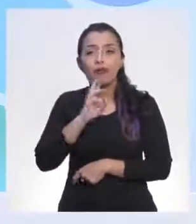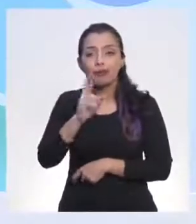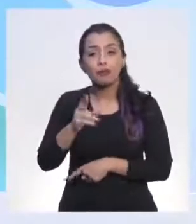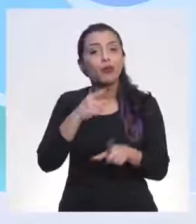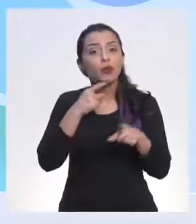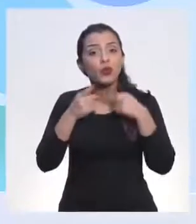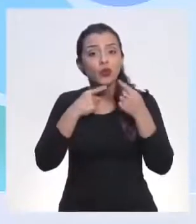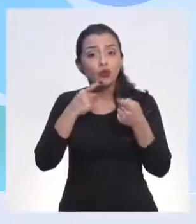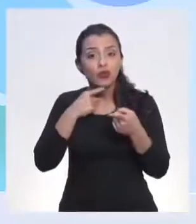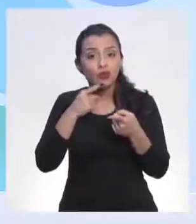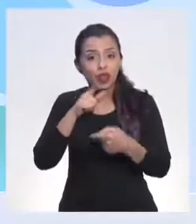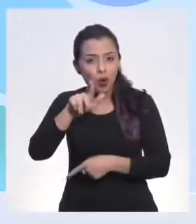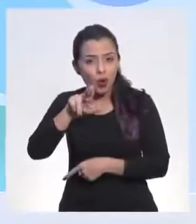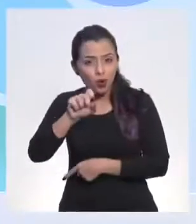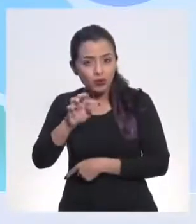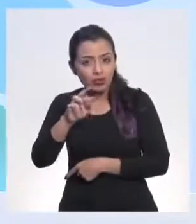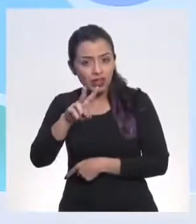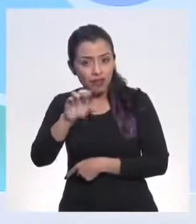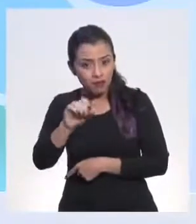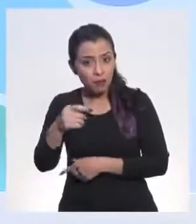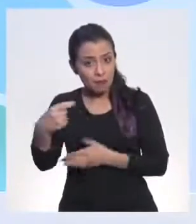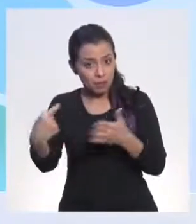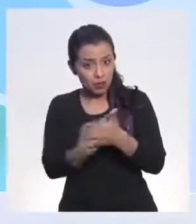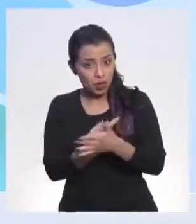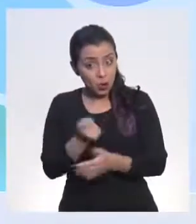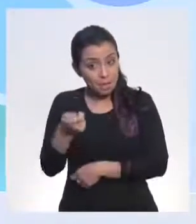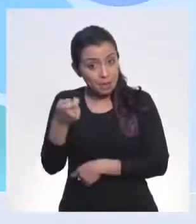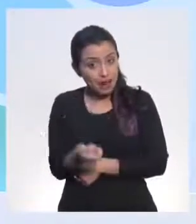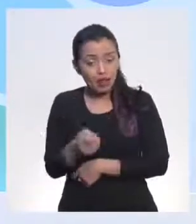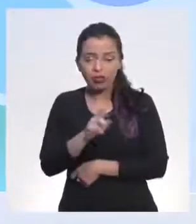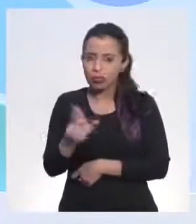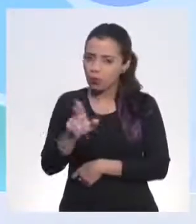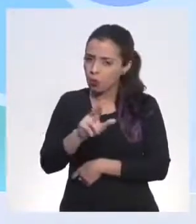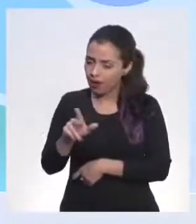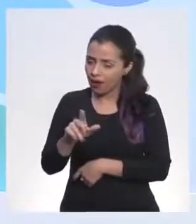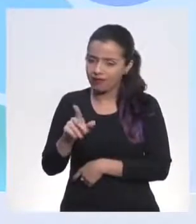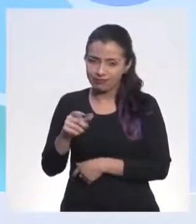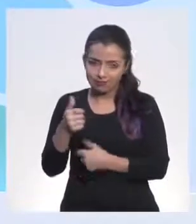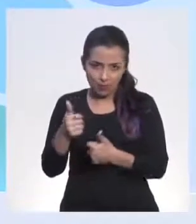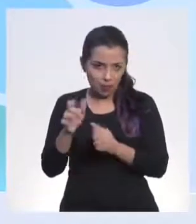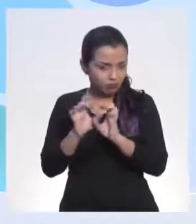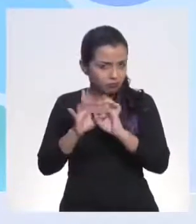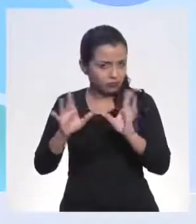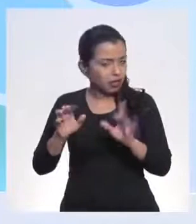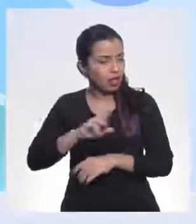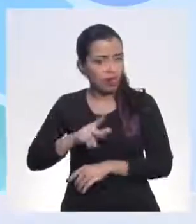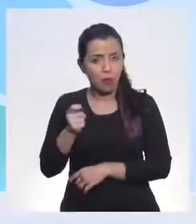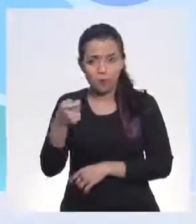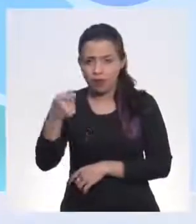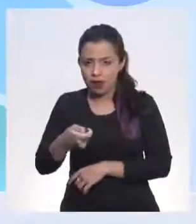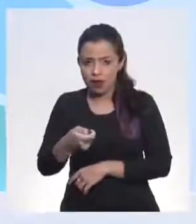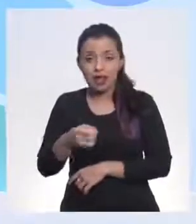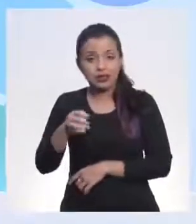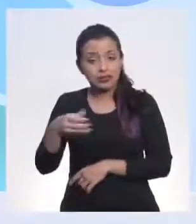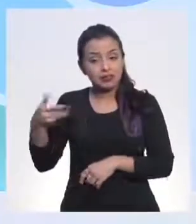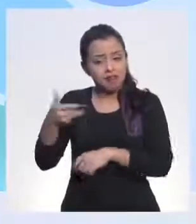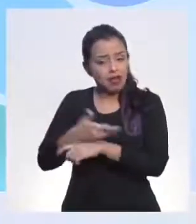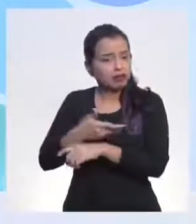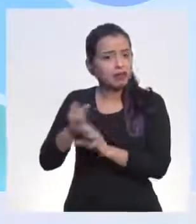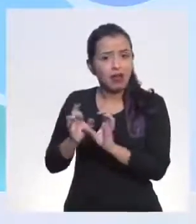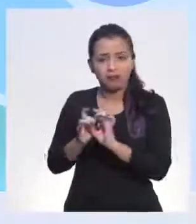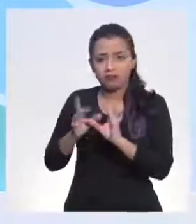Gustavo, não é obrigatório, tá? Não é uma atividade obrigatória. Quem conseguir